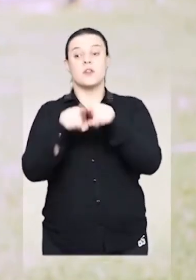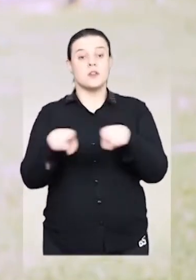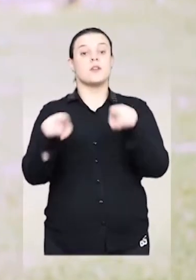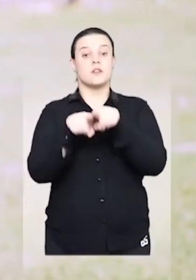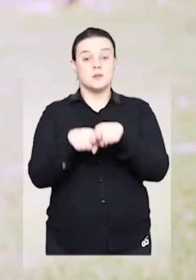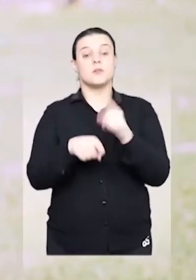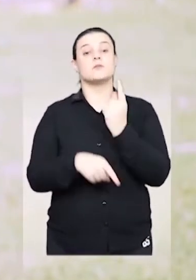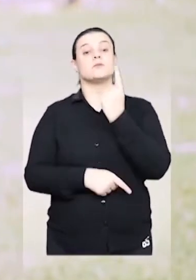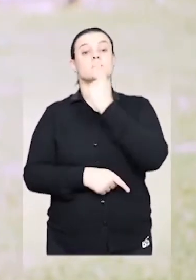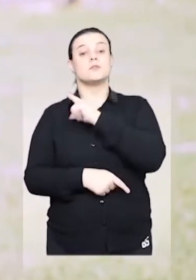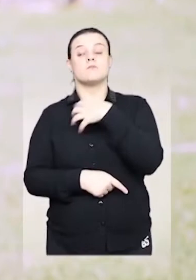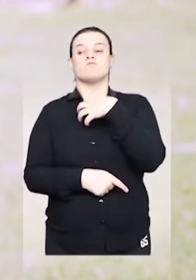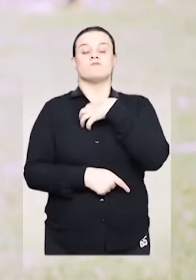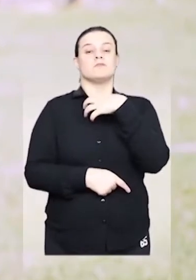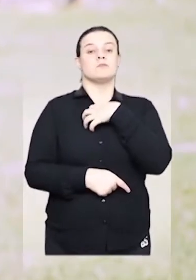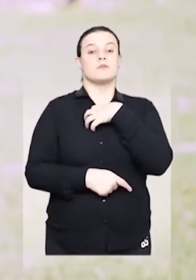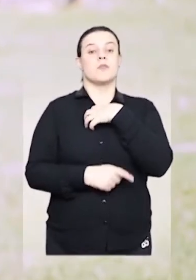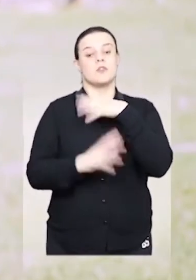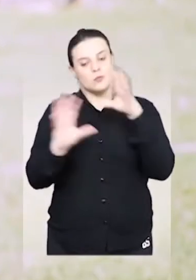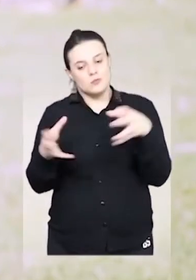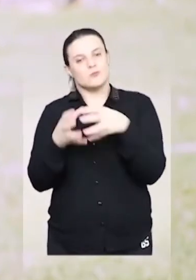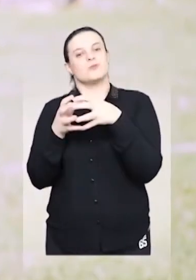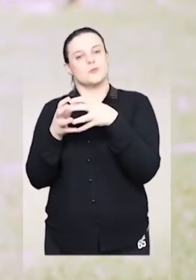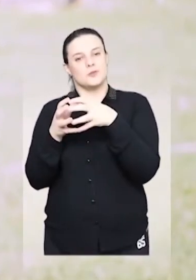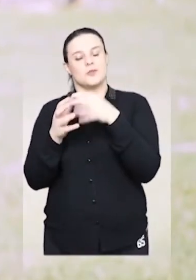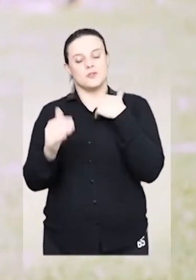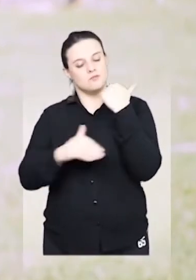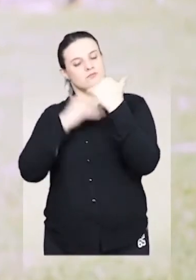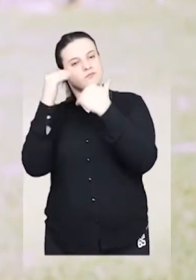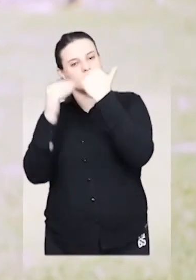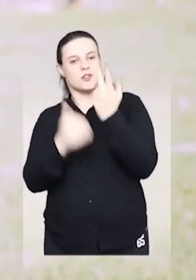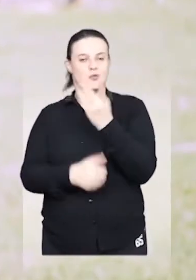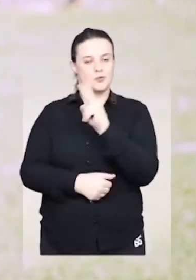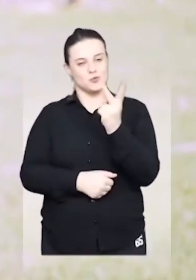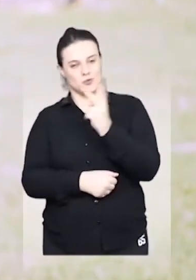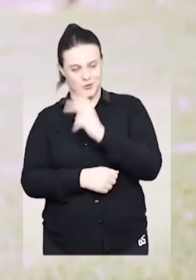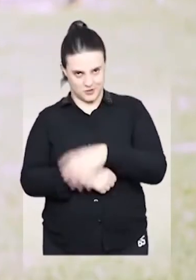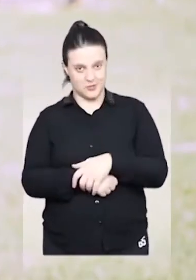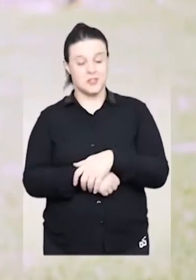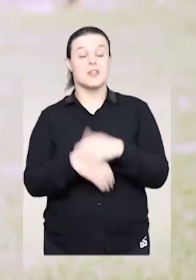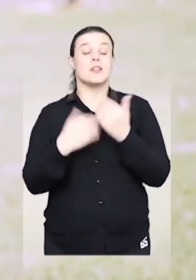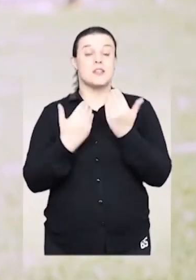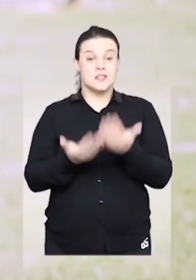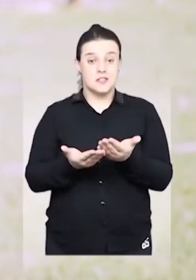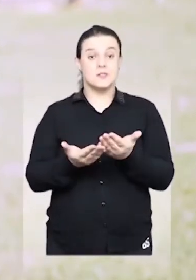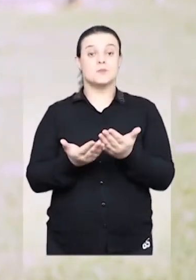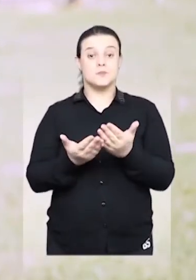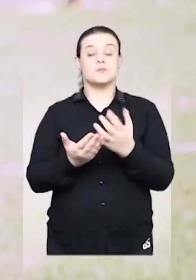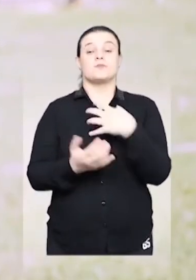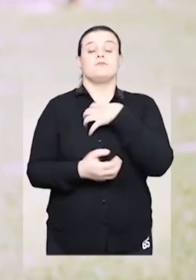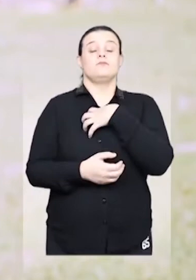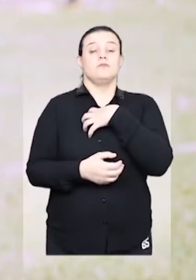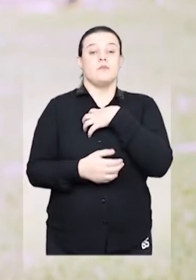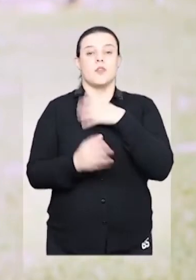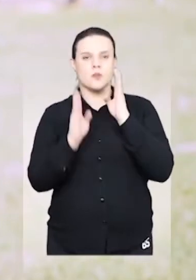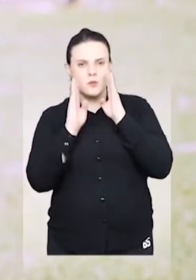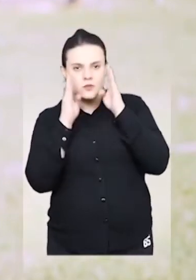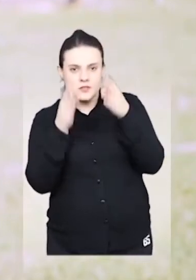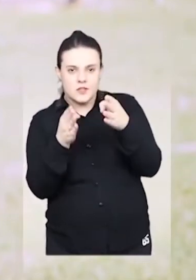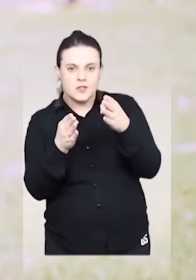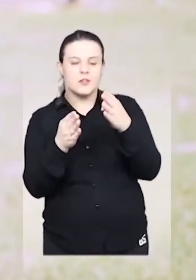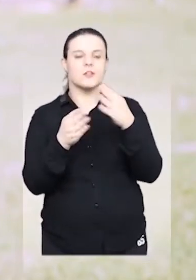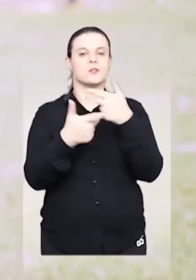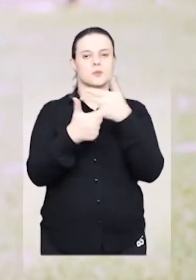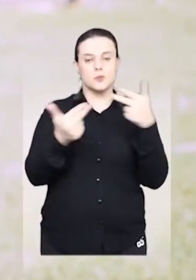também permite a sensação do esporte coletivo, e você cresce das duas formas. Então, tiro com arco é concentração,